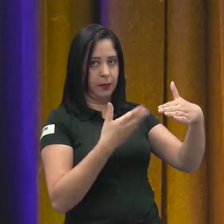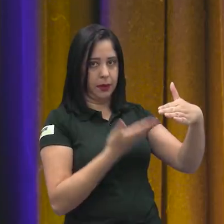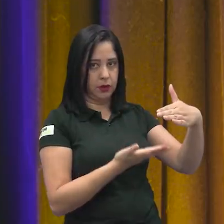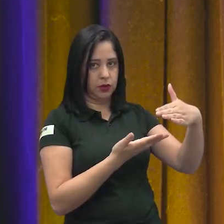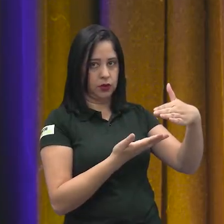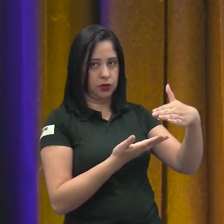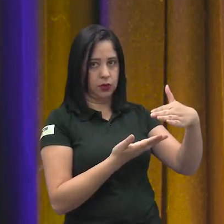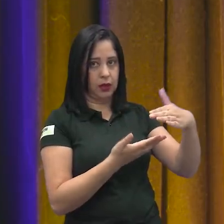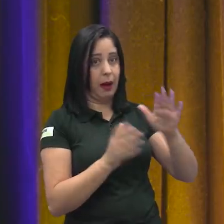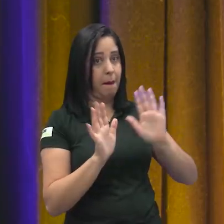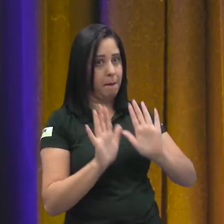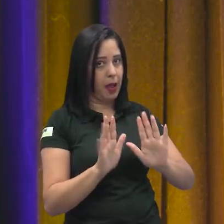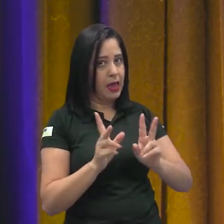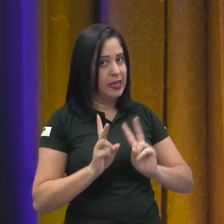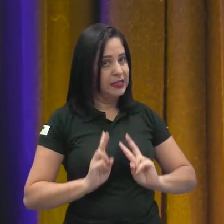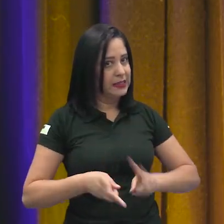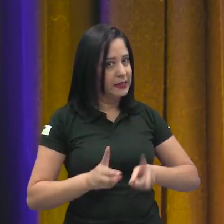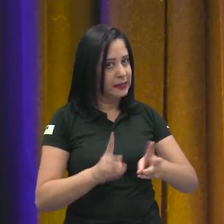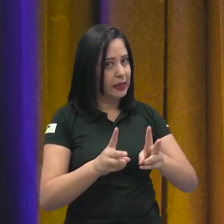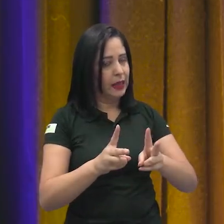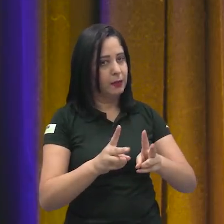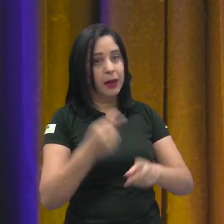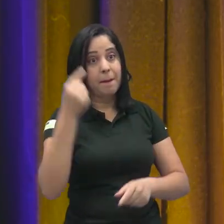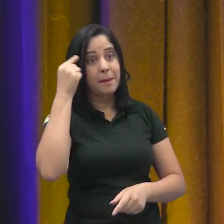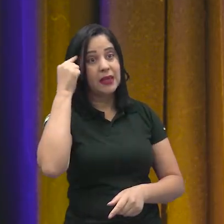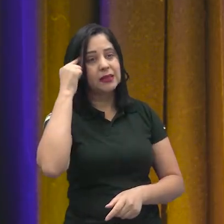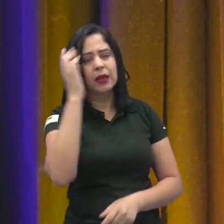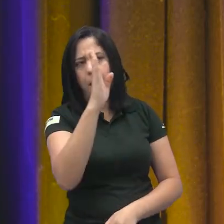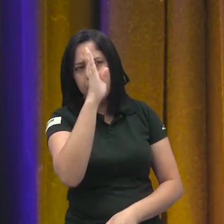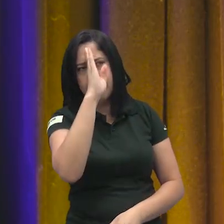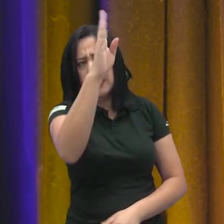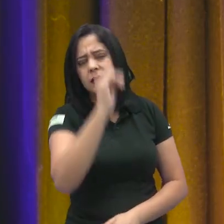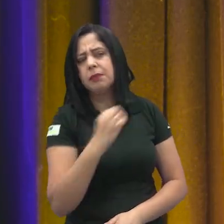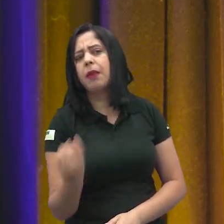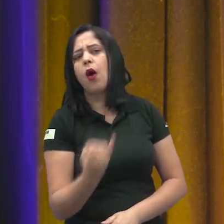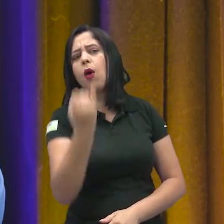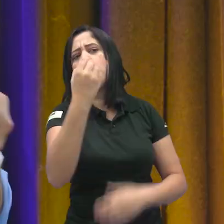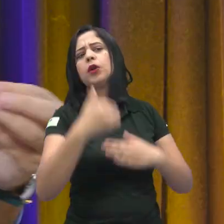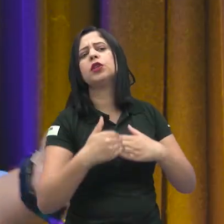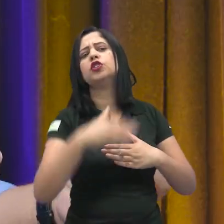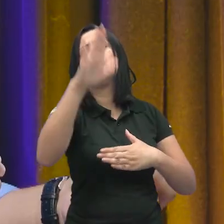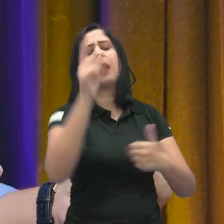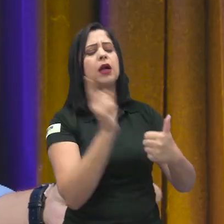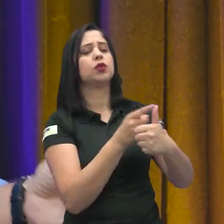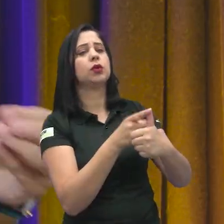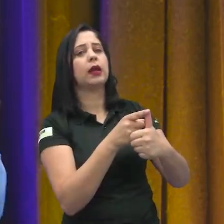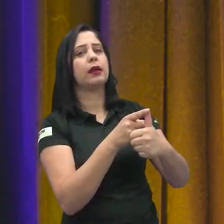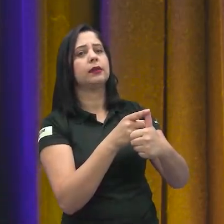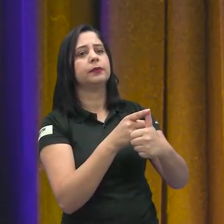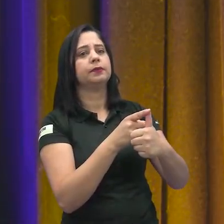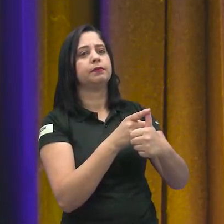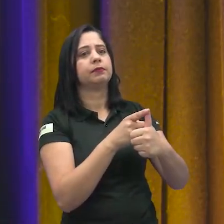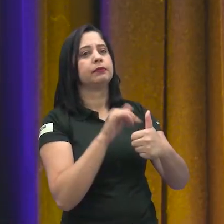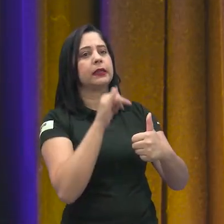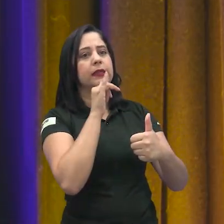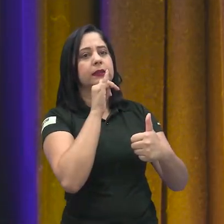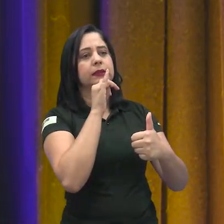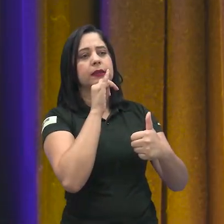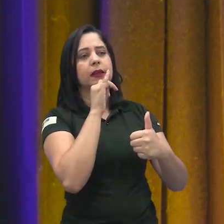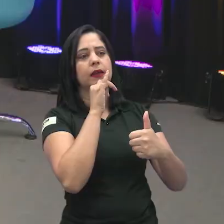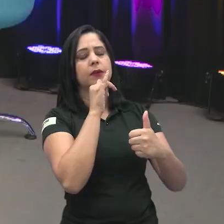tudo ao mesmo tempo, mas sempre elencando as prioridades e estar muito claro os mapas de expectativa e de